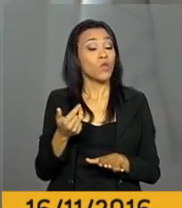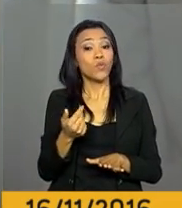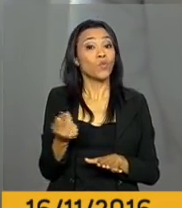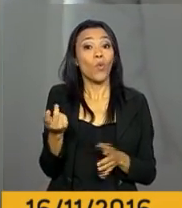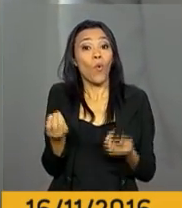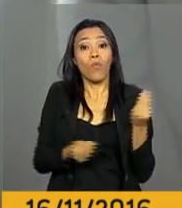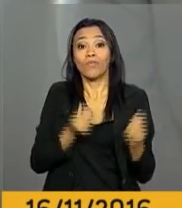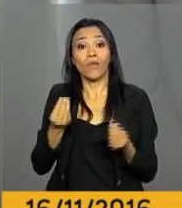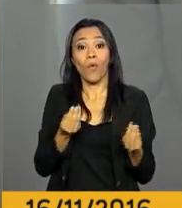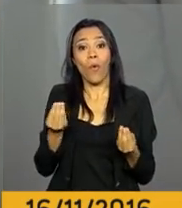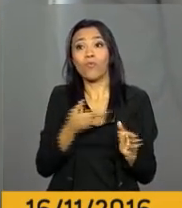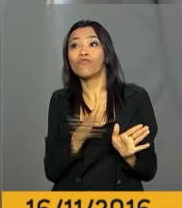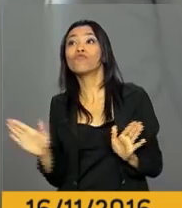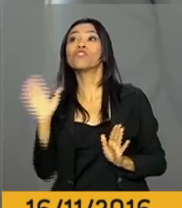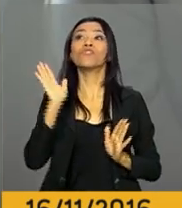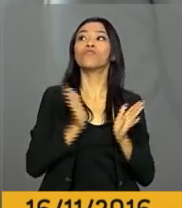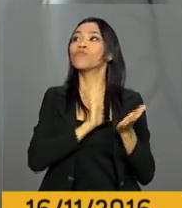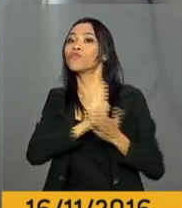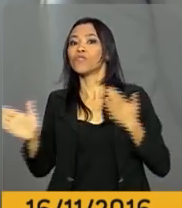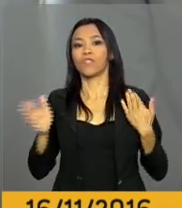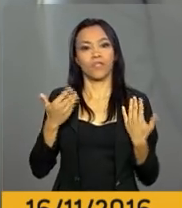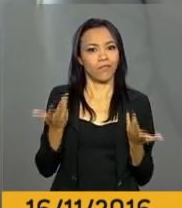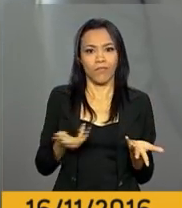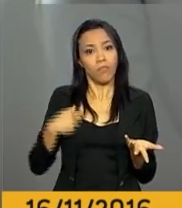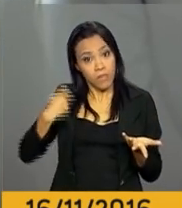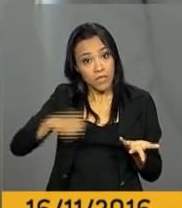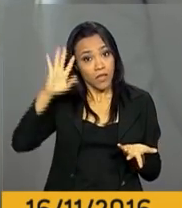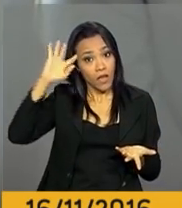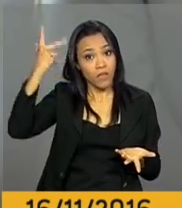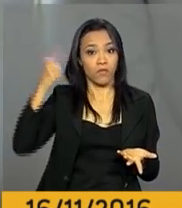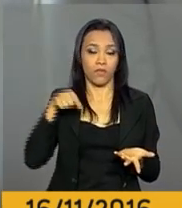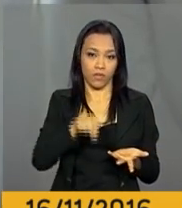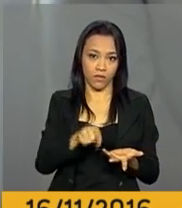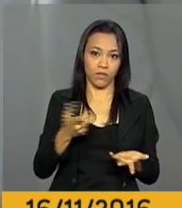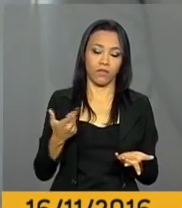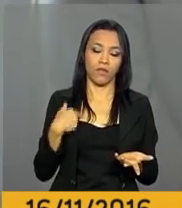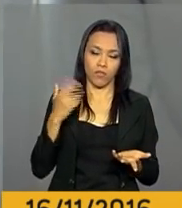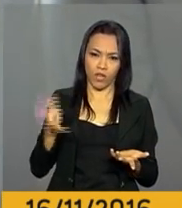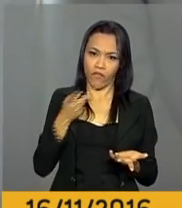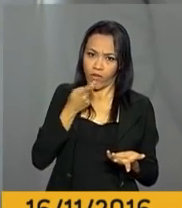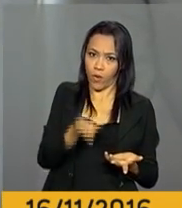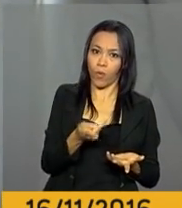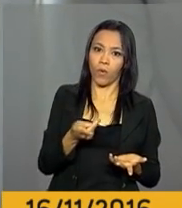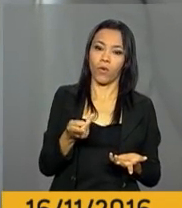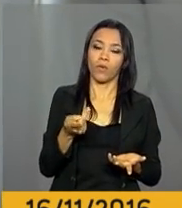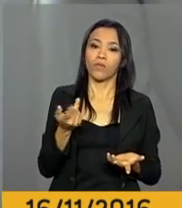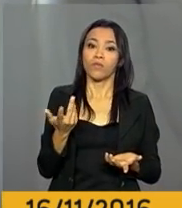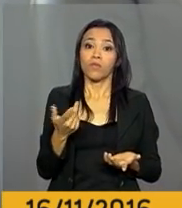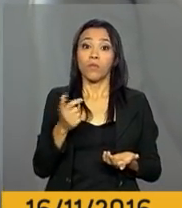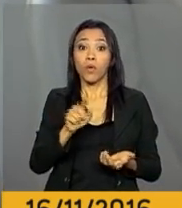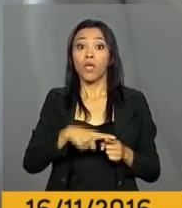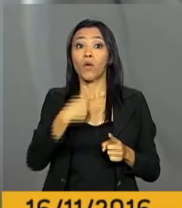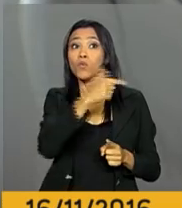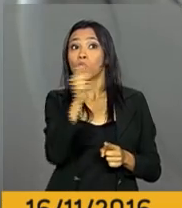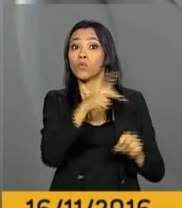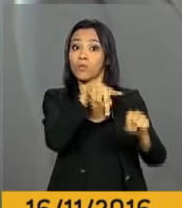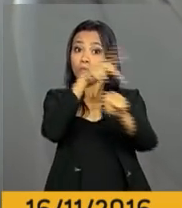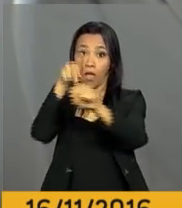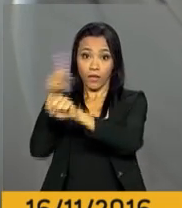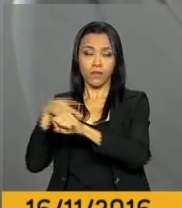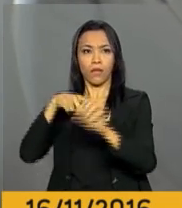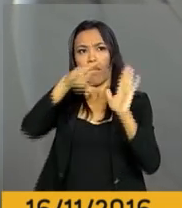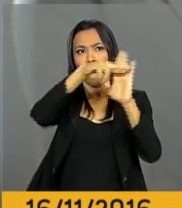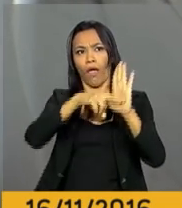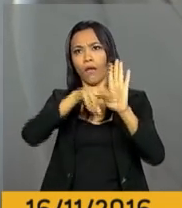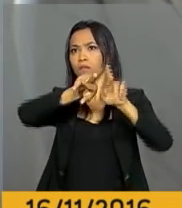fugir dela, até porque nós estamos, para repetir as palavras do Zé Márcio, nós estamos fora do planeta, porque os outros países têm